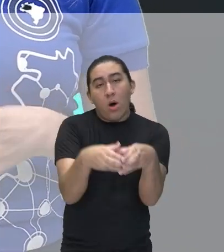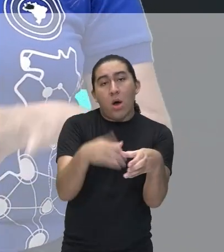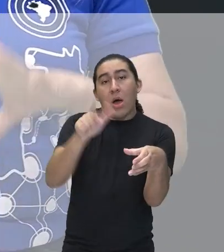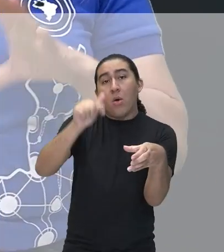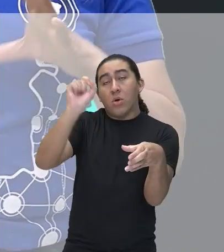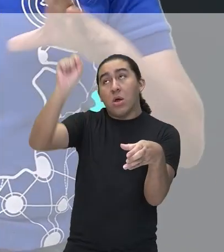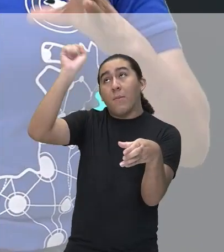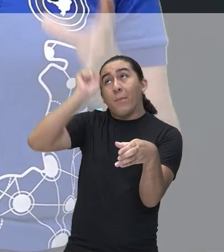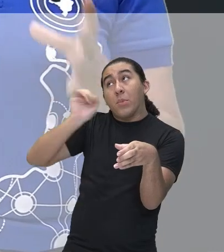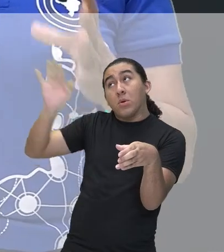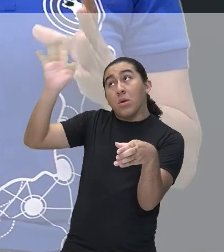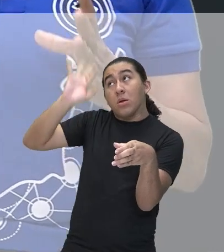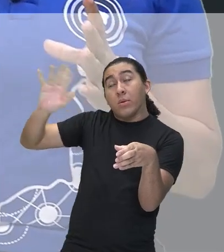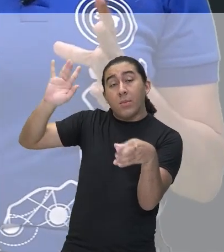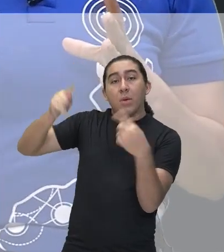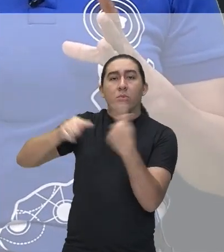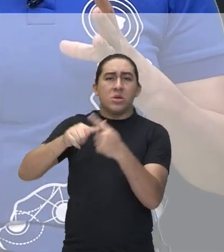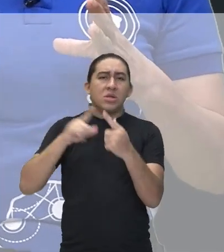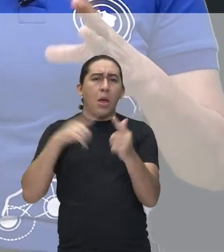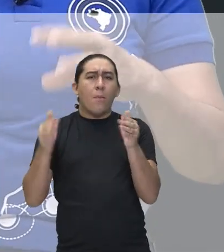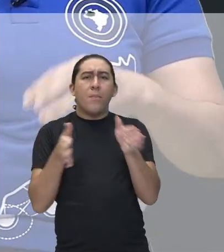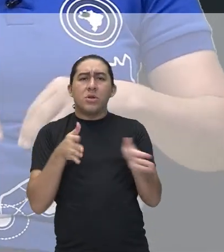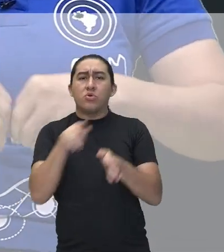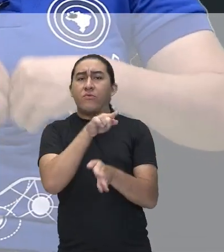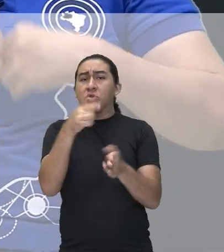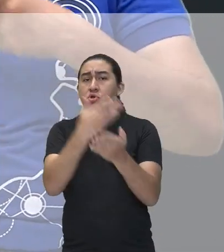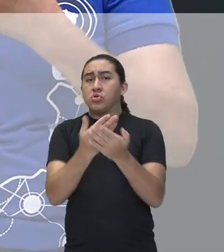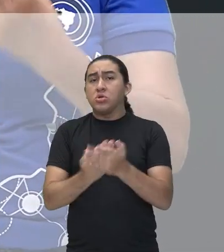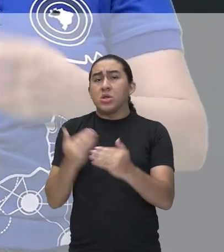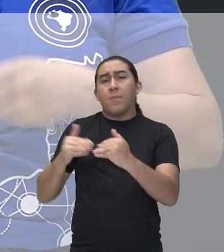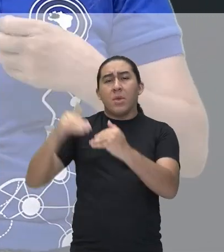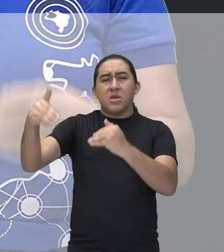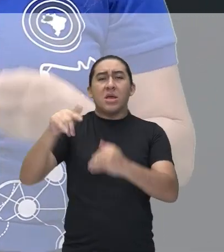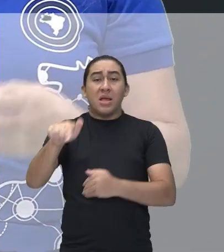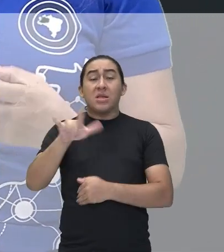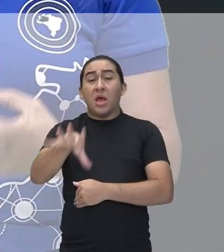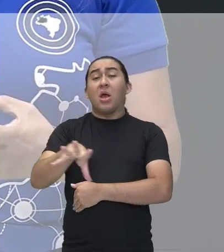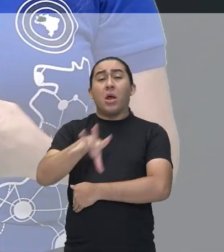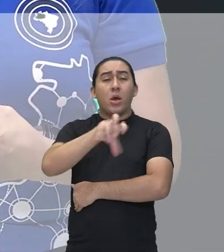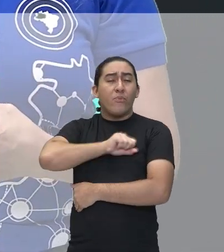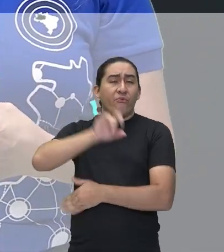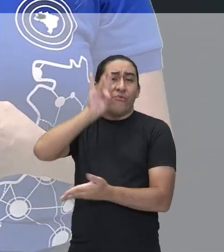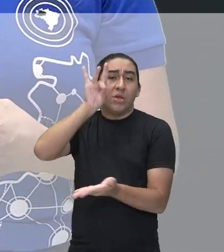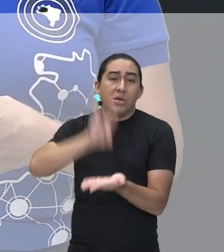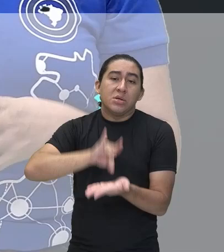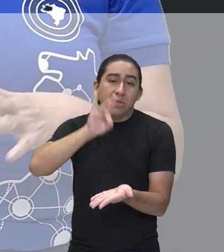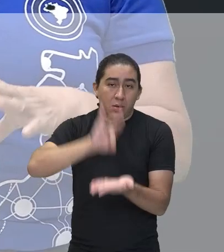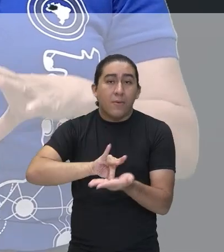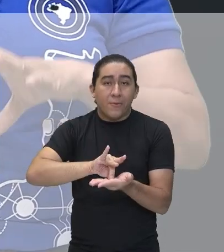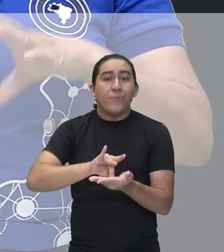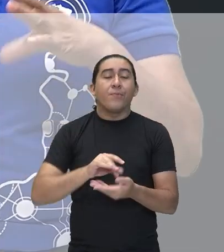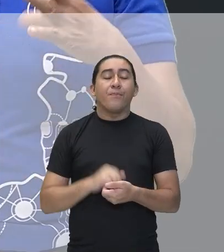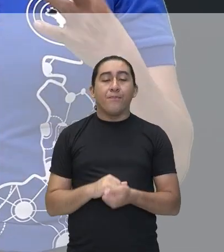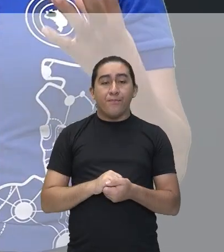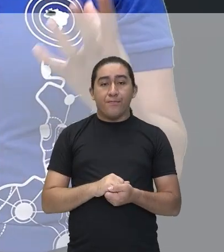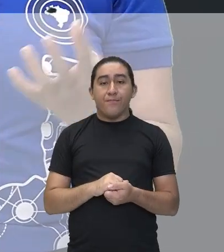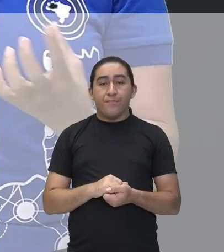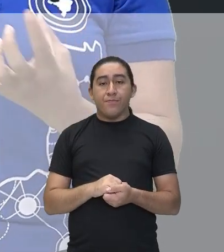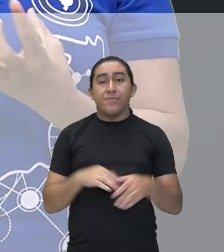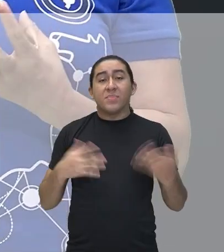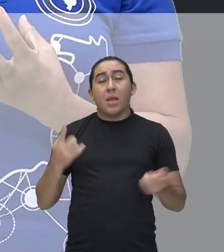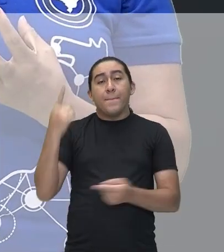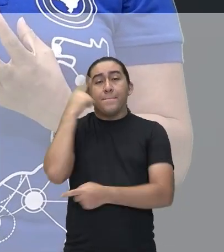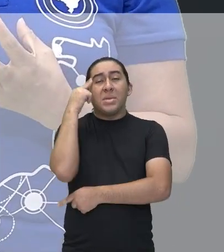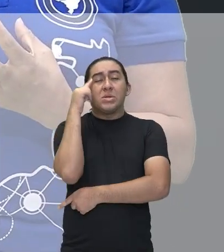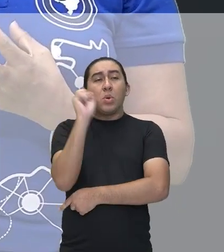mulher, porque vai ter uma época aí que vocês vão ver que eles vão se apaixonar perdidamente, né? Então, vão